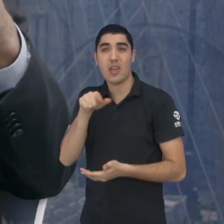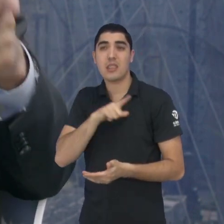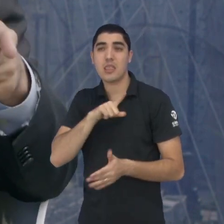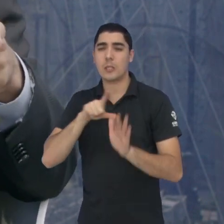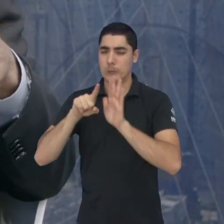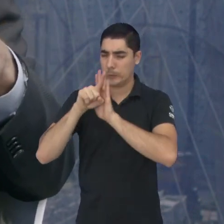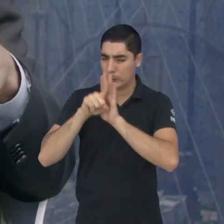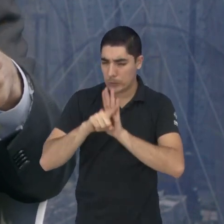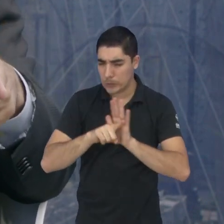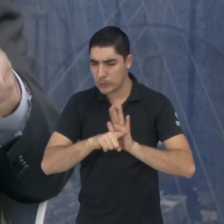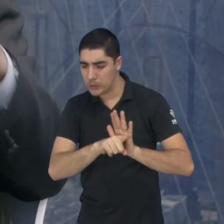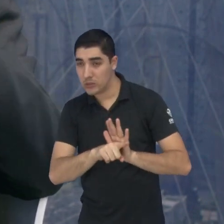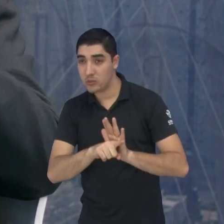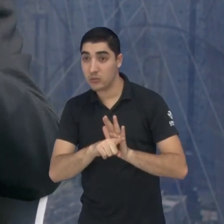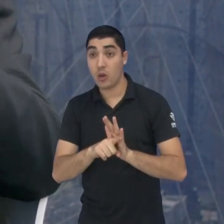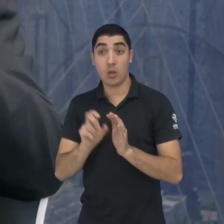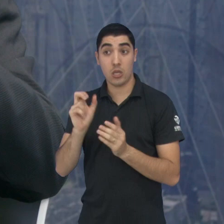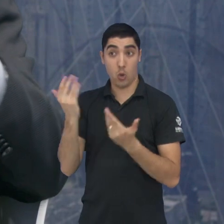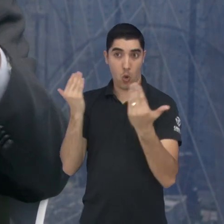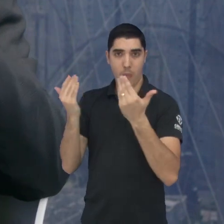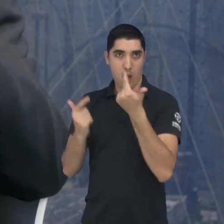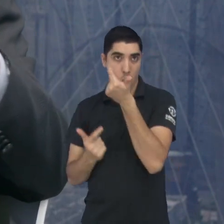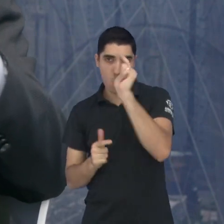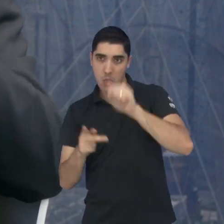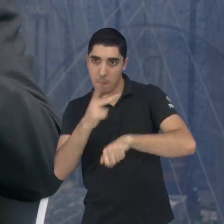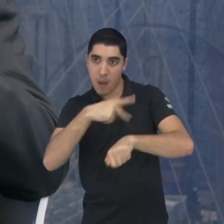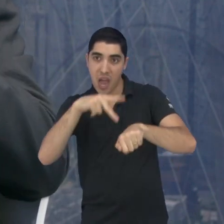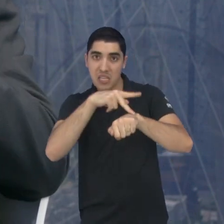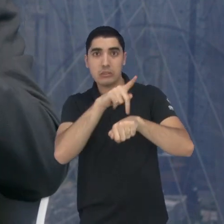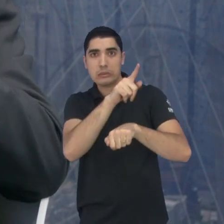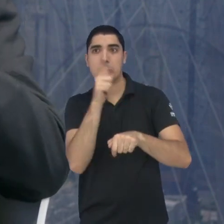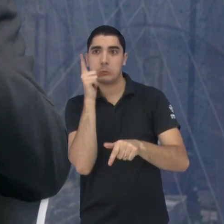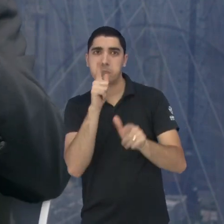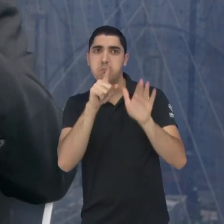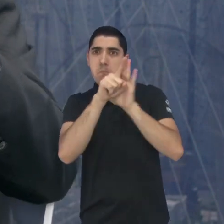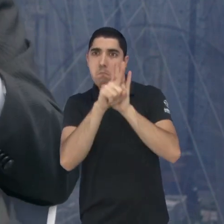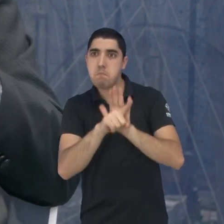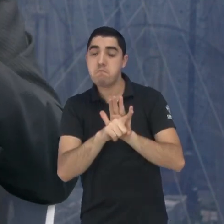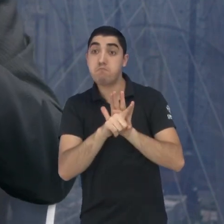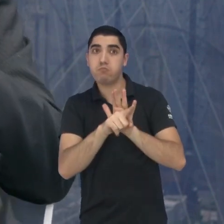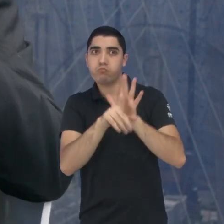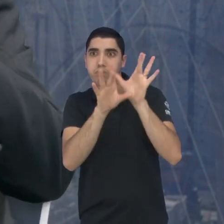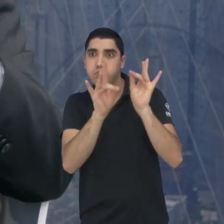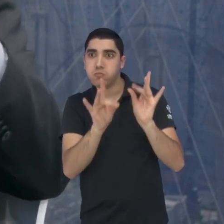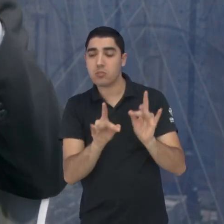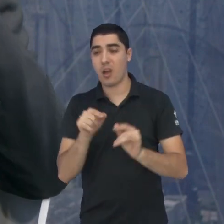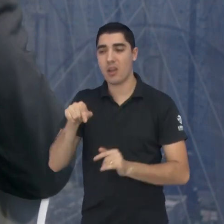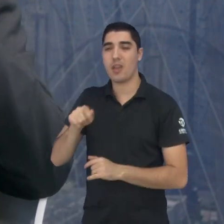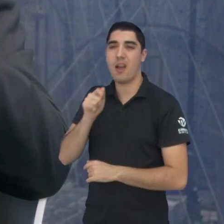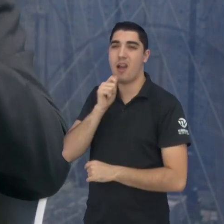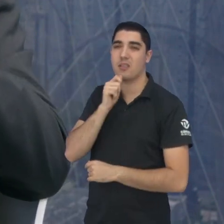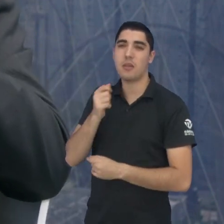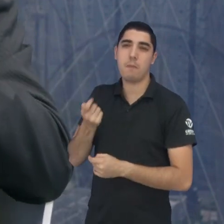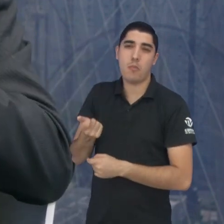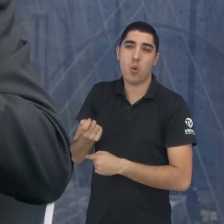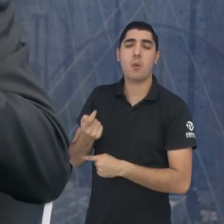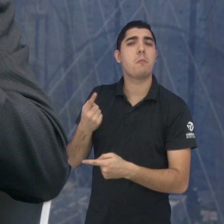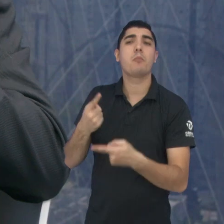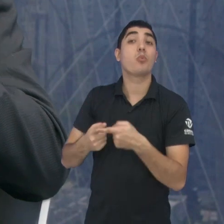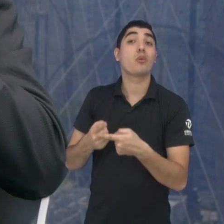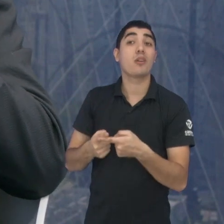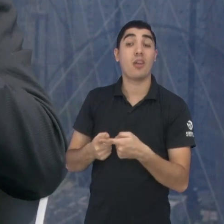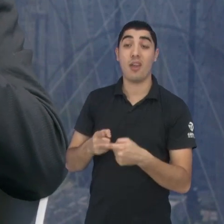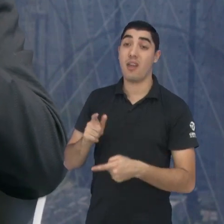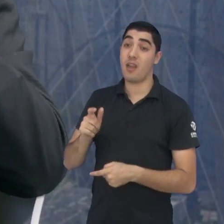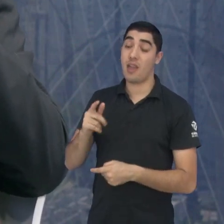de outros países e que conseguem fazer esse trabalho, essa troca de informações. E isso é importante por quê? Porque grande parte dos